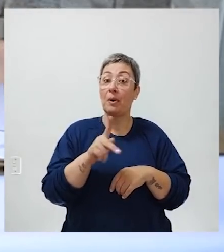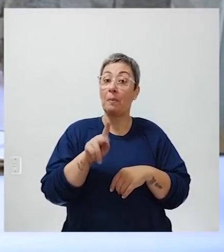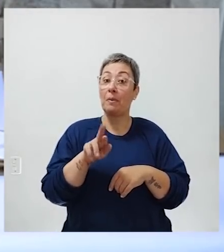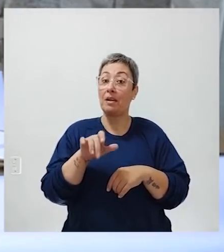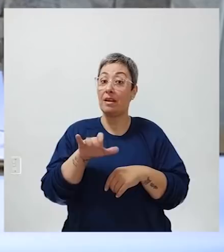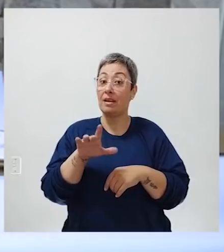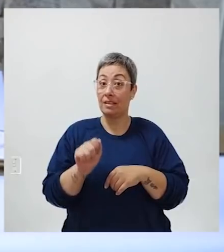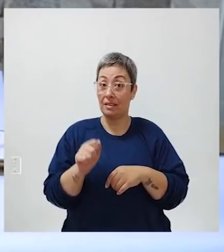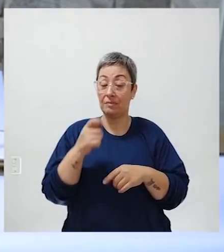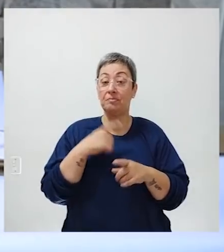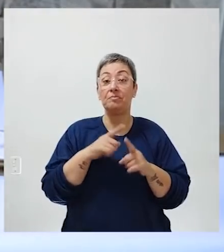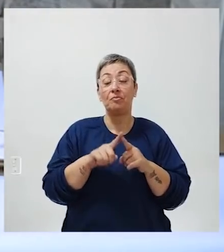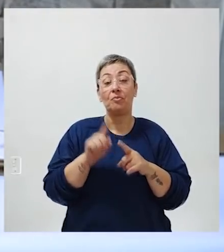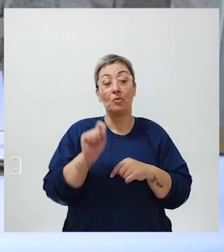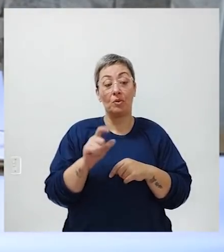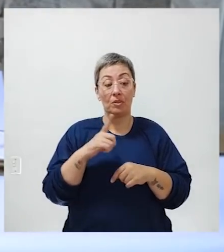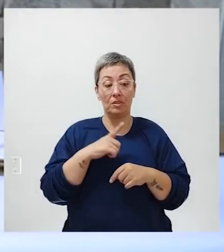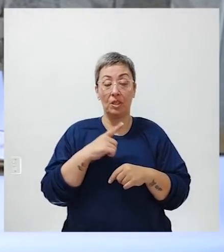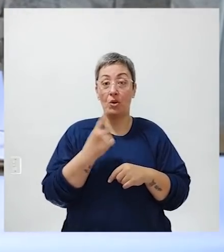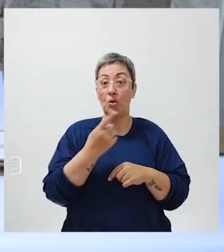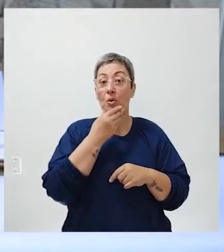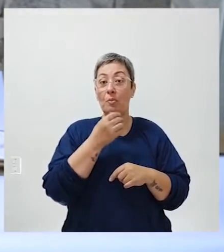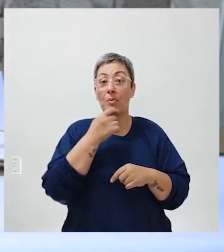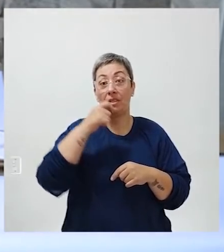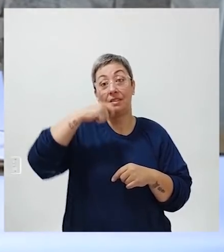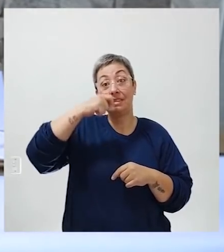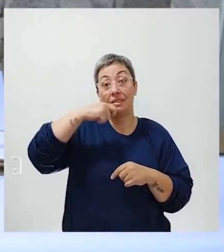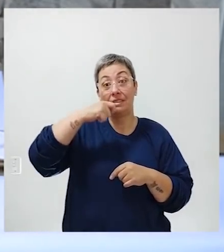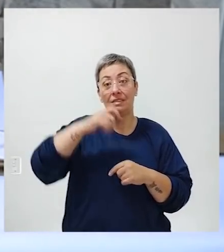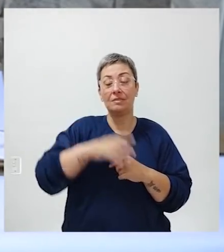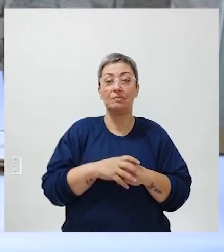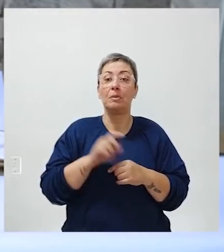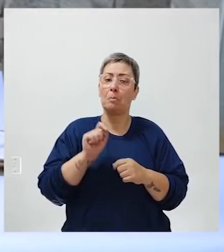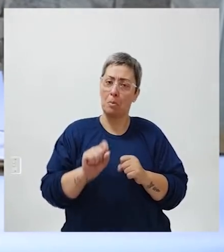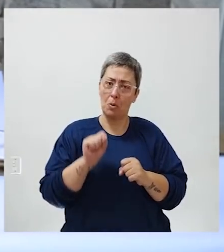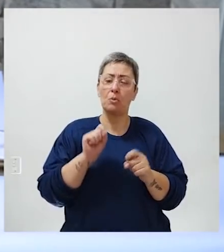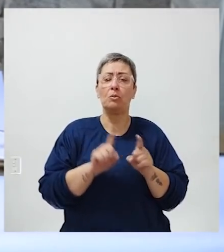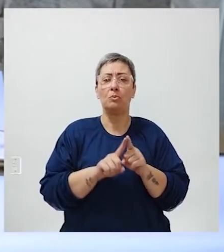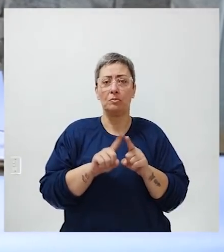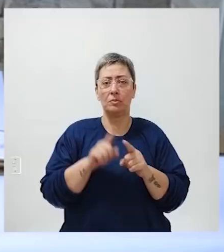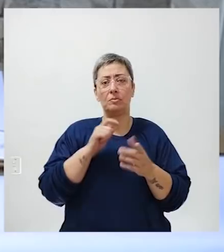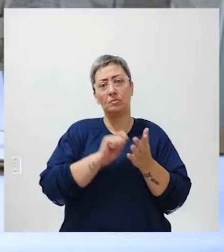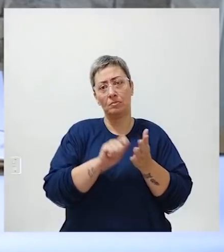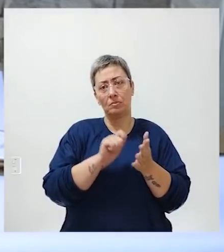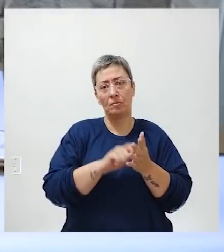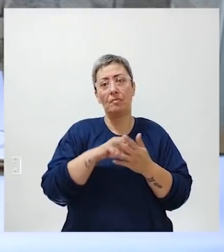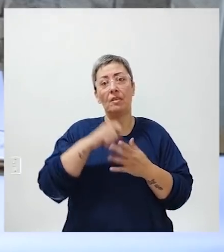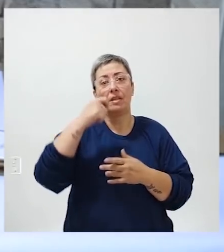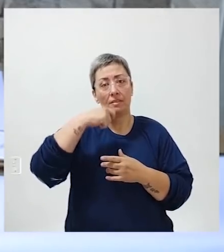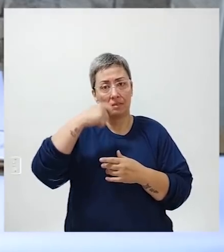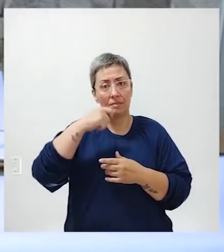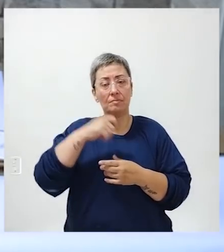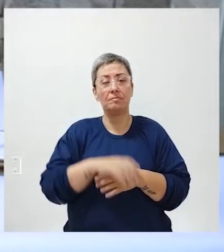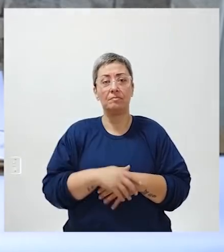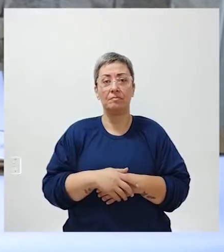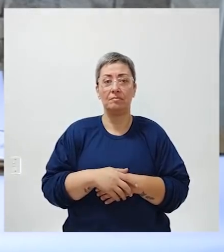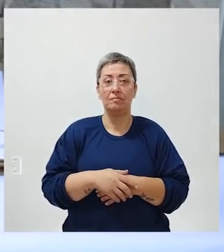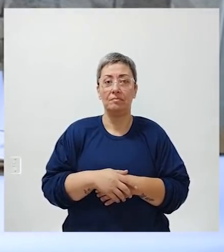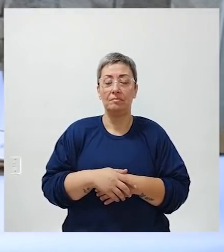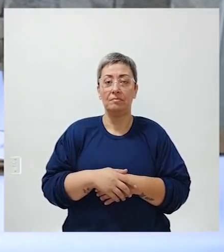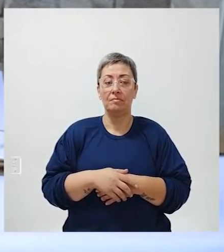uma prenda. Aqui tem um menininho escovando os dentes, mas você também pode escrever escovando os